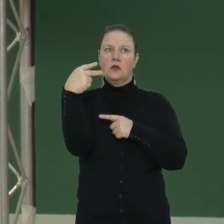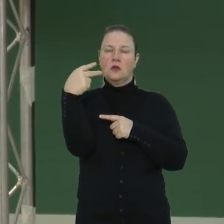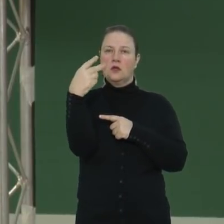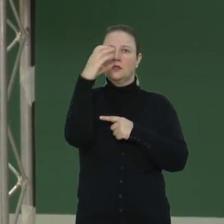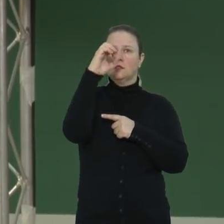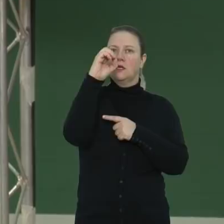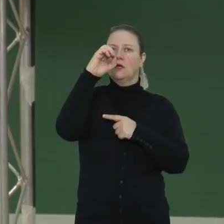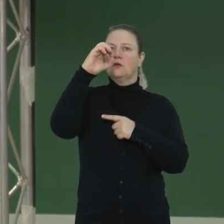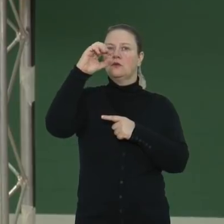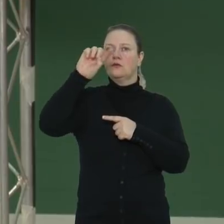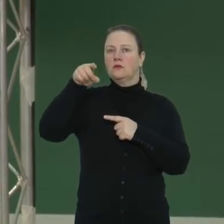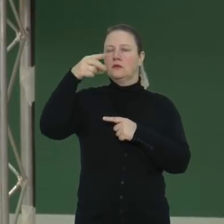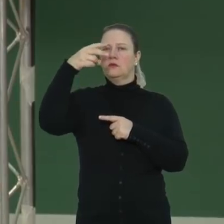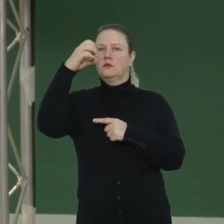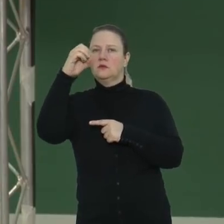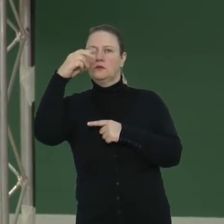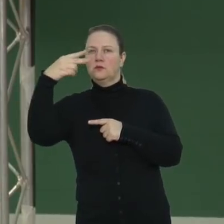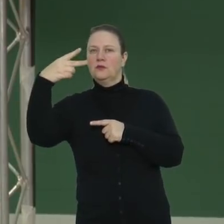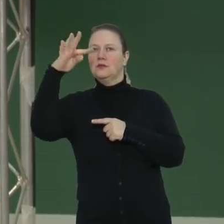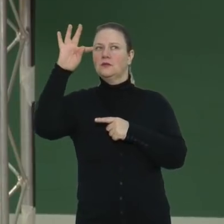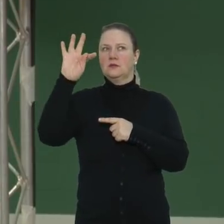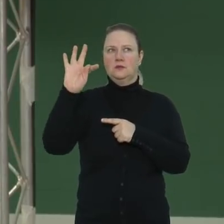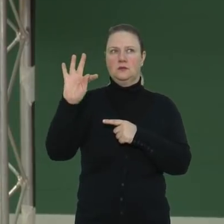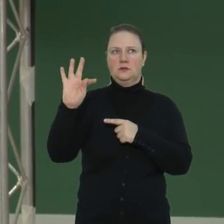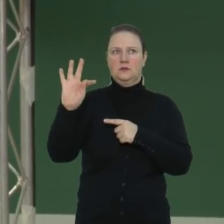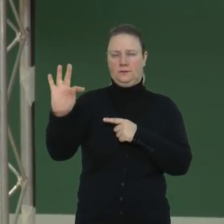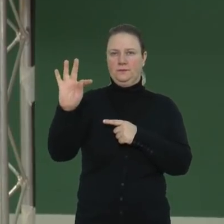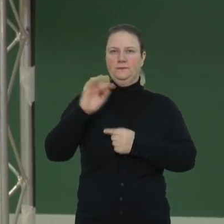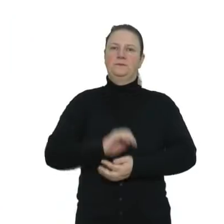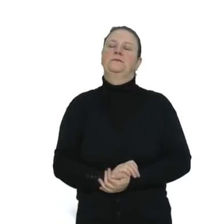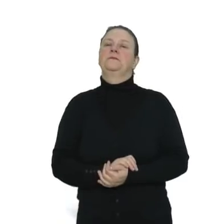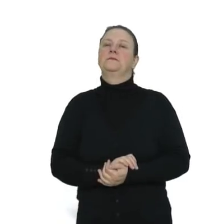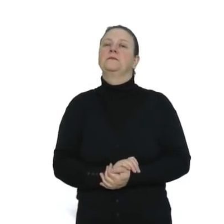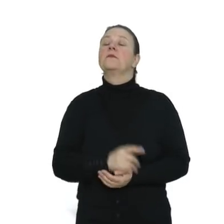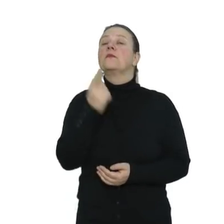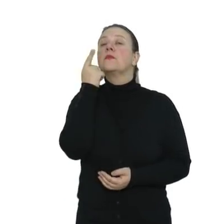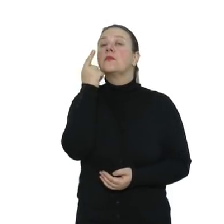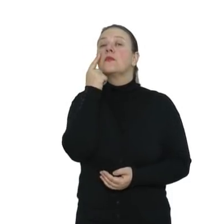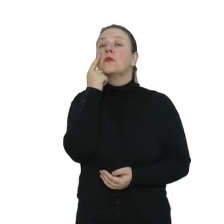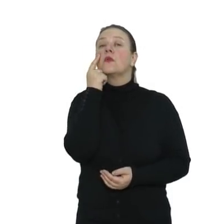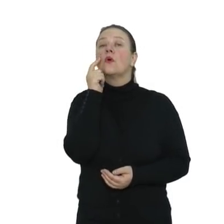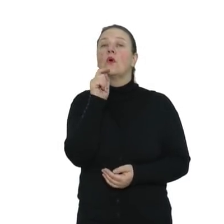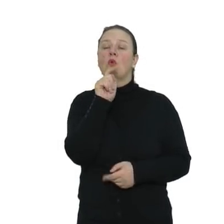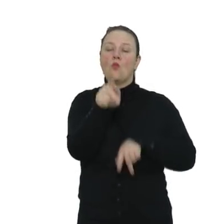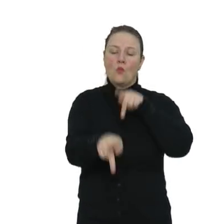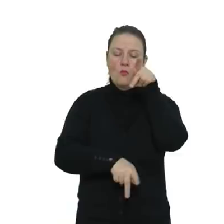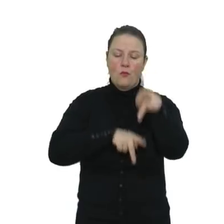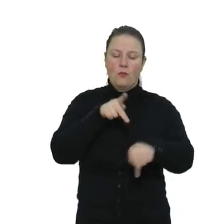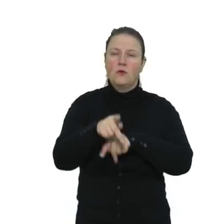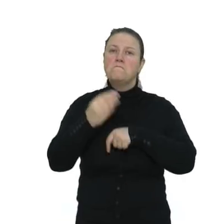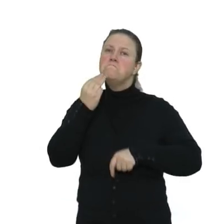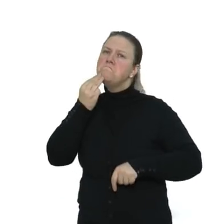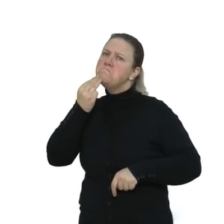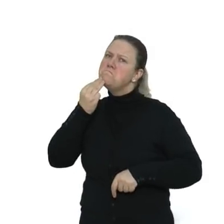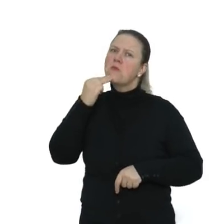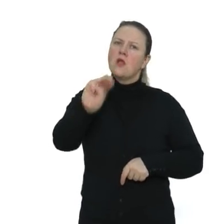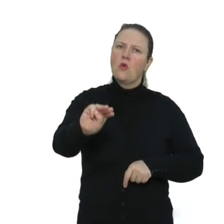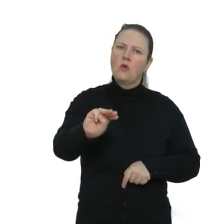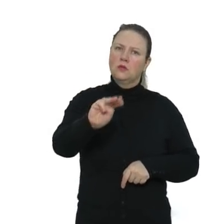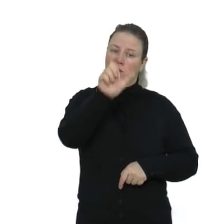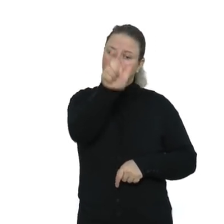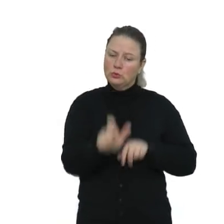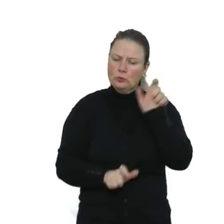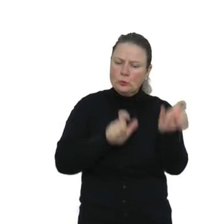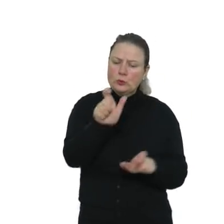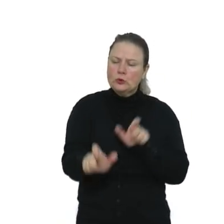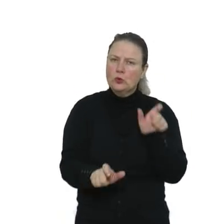0,02t, ok? Em que o P, conforme eu falei para vocês, é a população em milhões de habitantes. E essa relação,